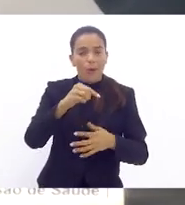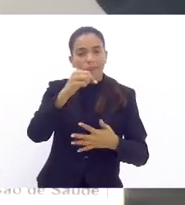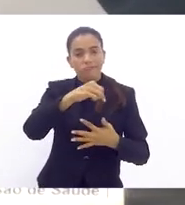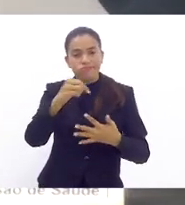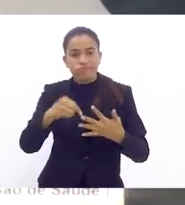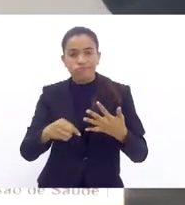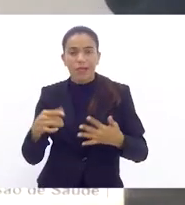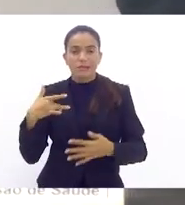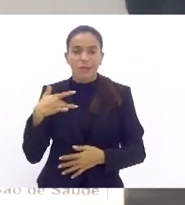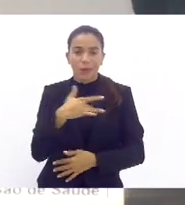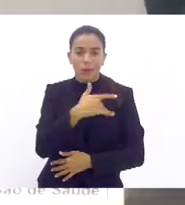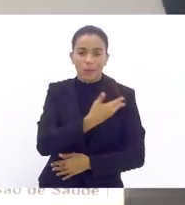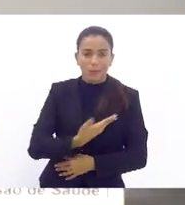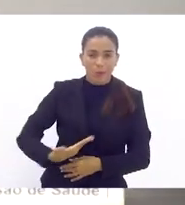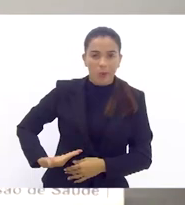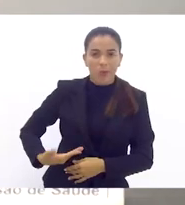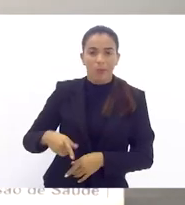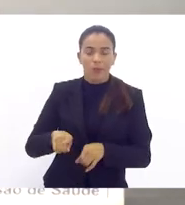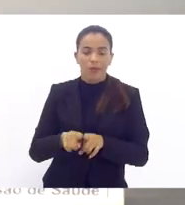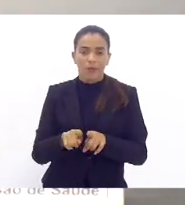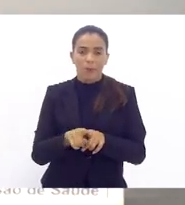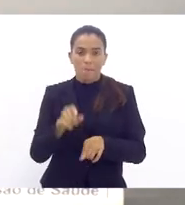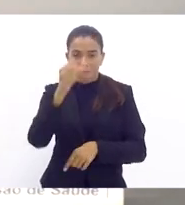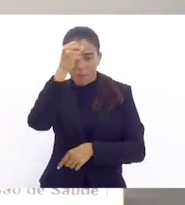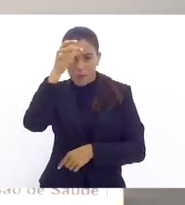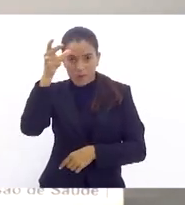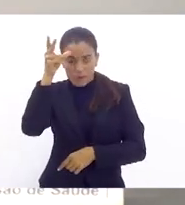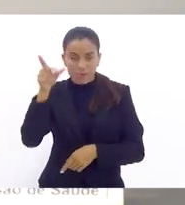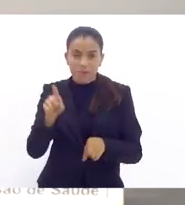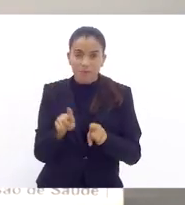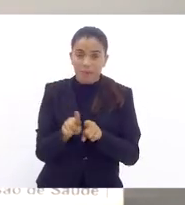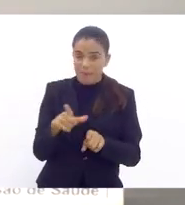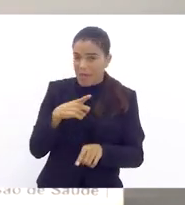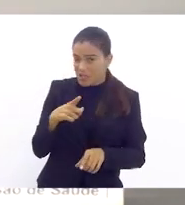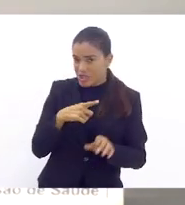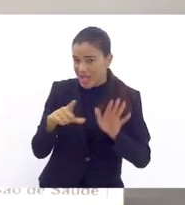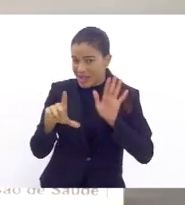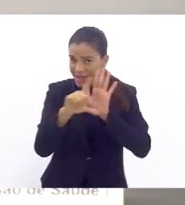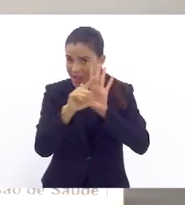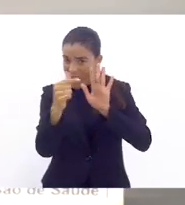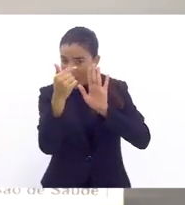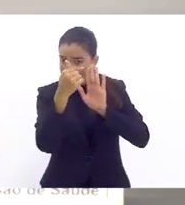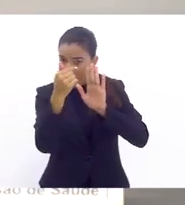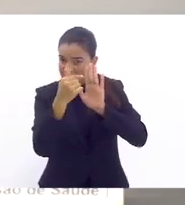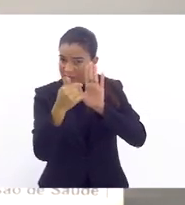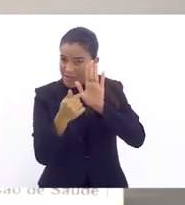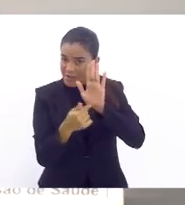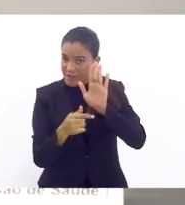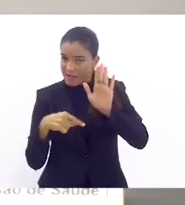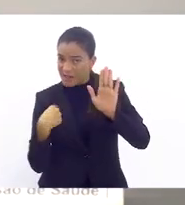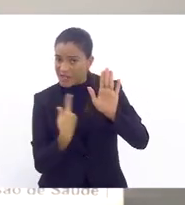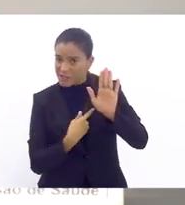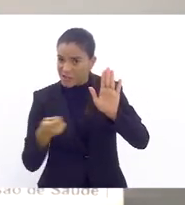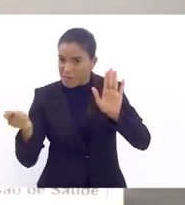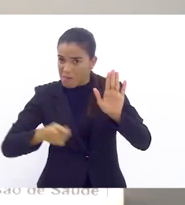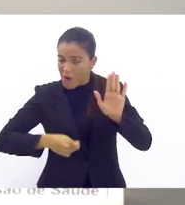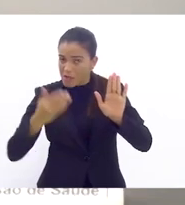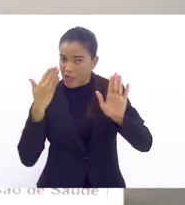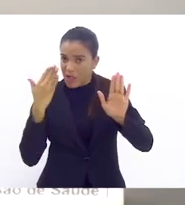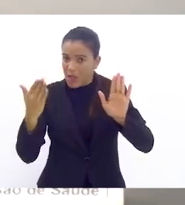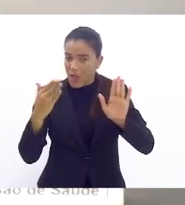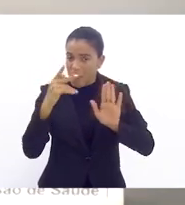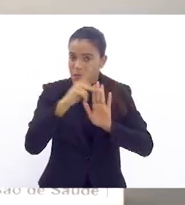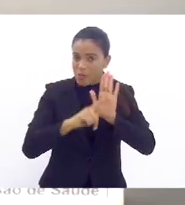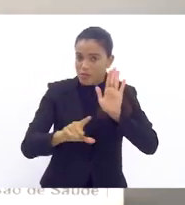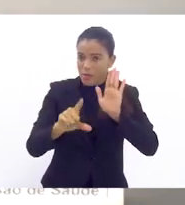Saúde Pública. Né? Mas tem algum questionamento na lei que a gente possa apresentar um projeto